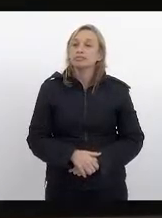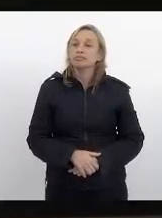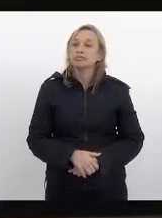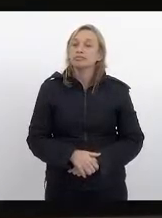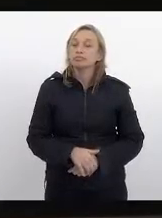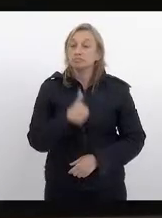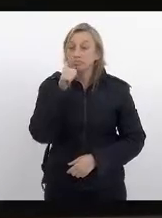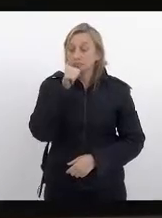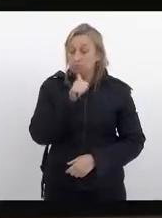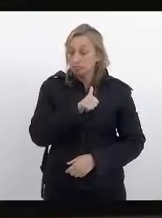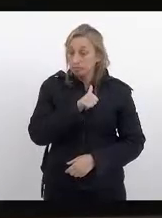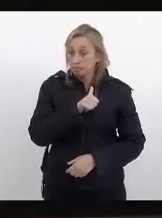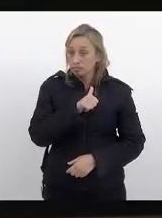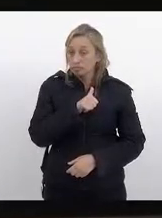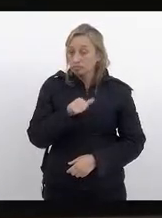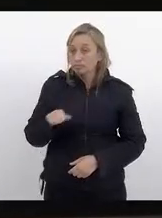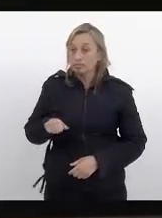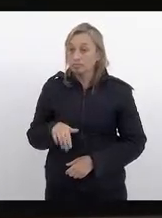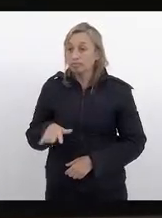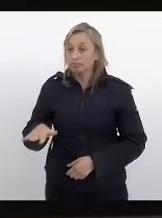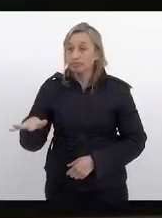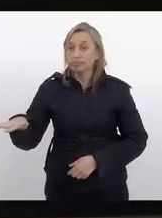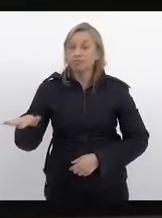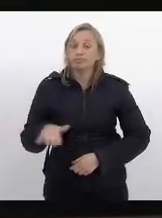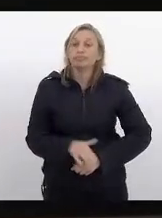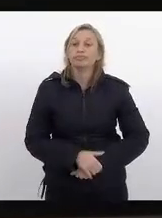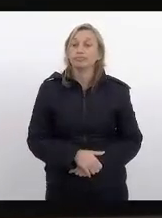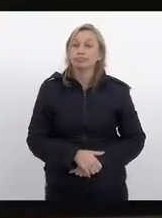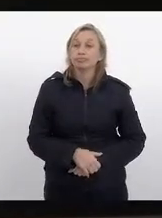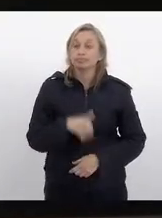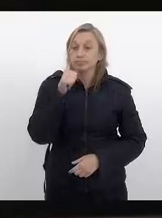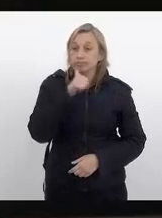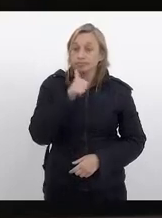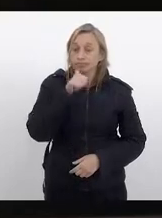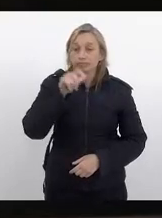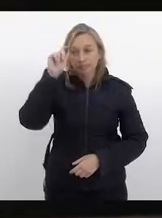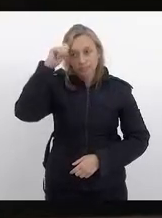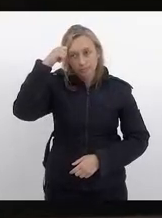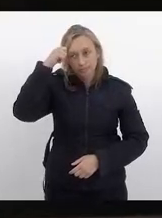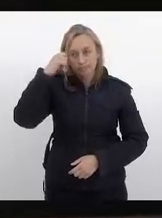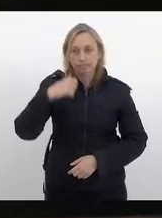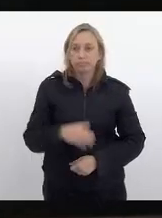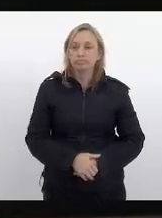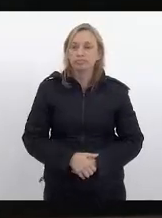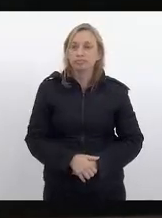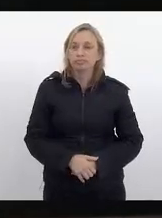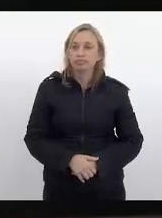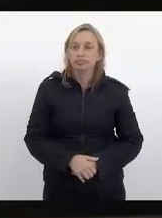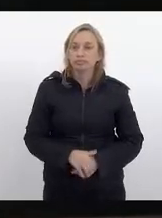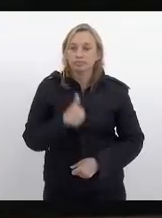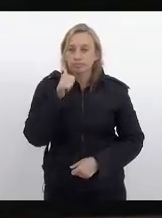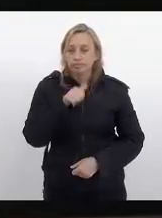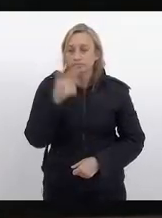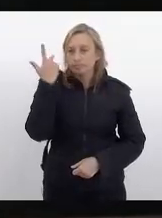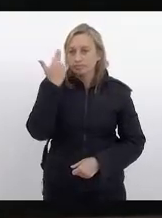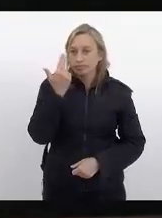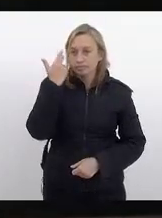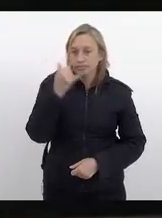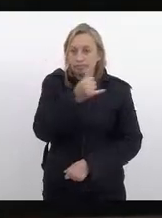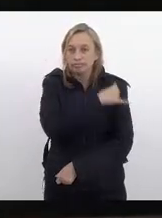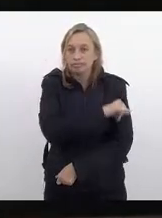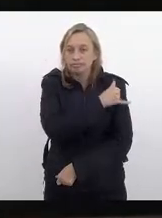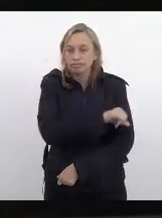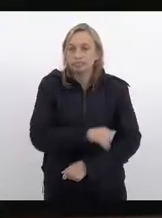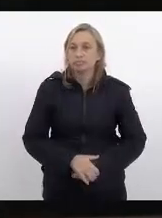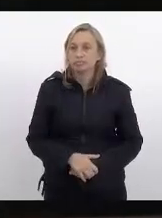é uma mulher da periferia uma mulher negra uma mulher natural do